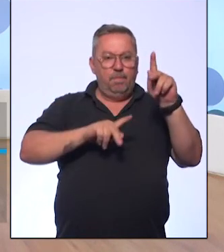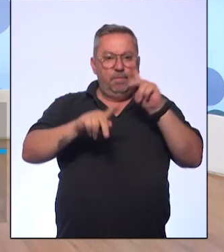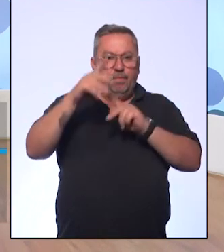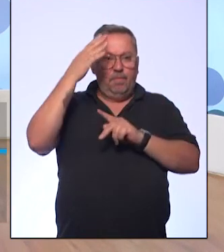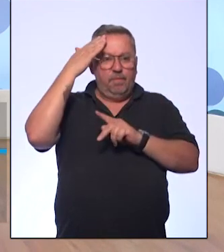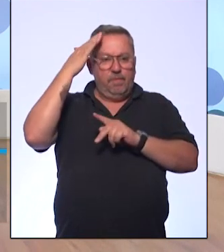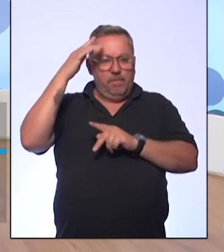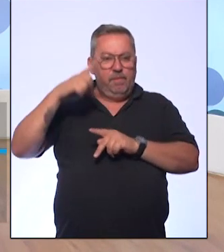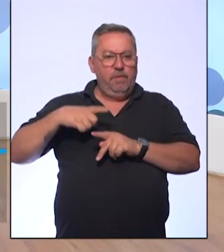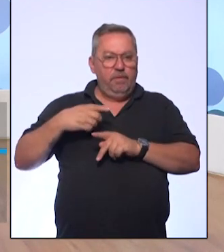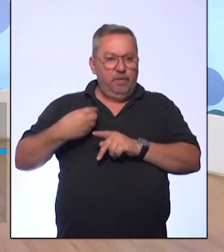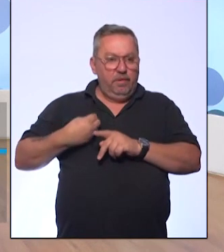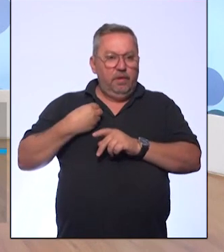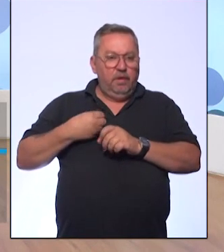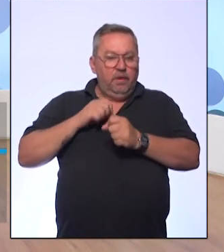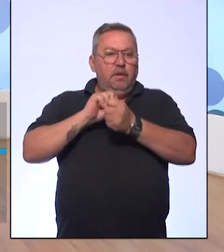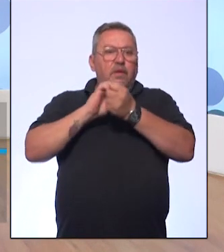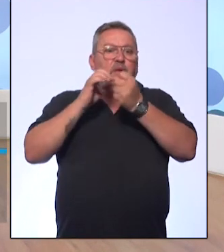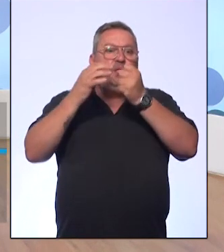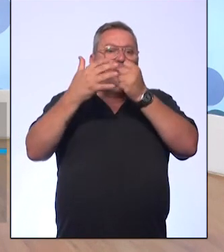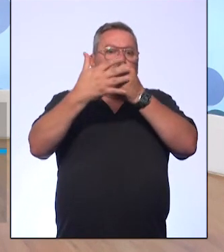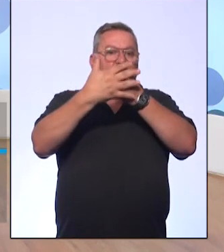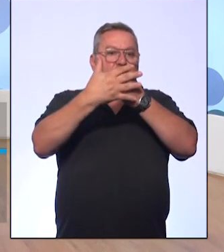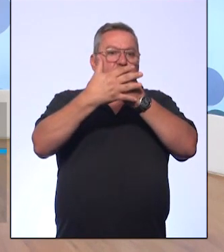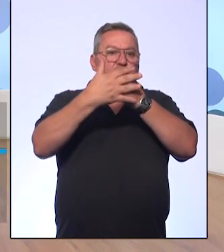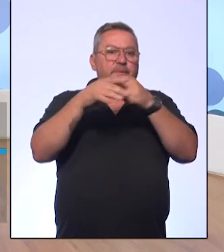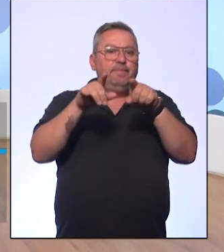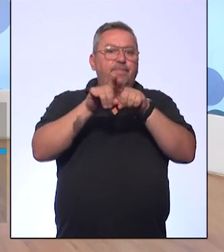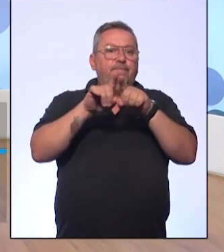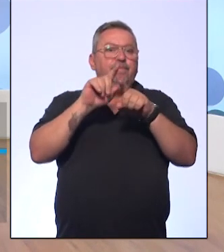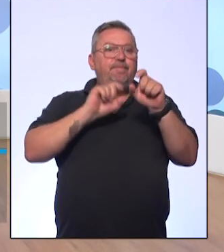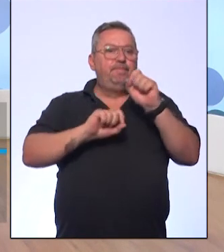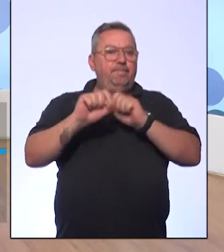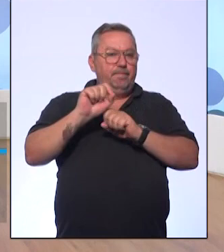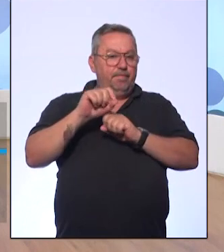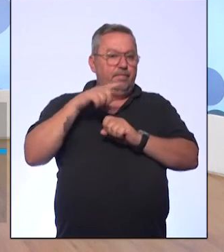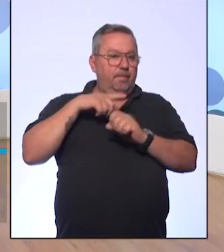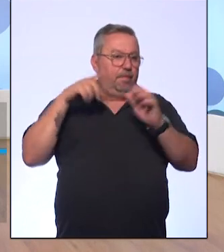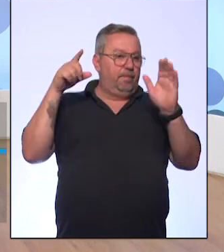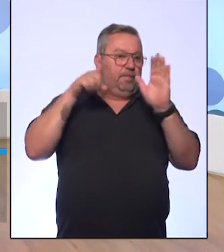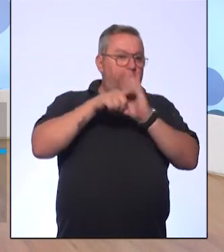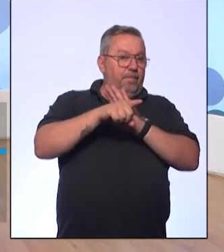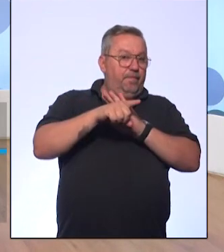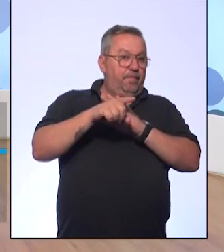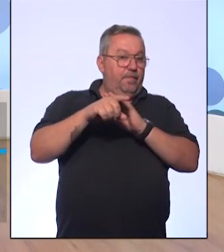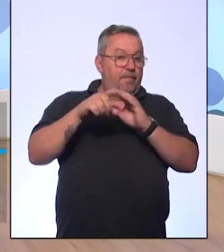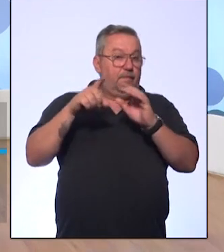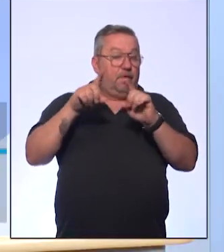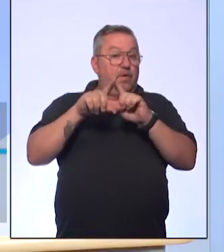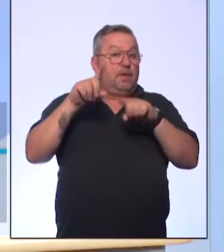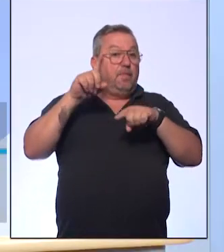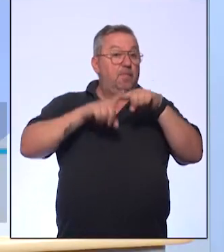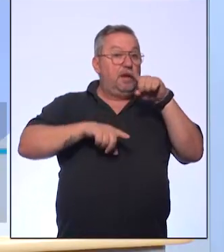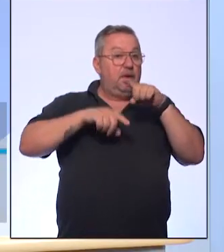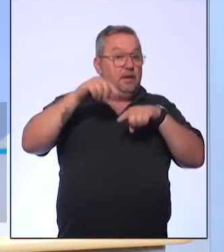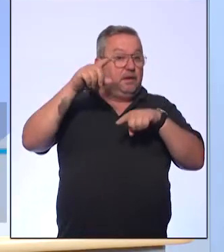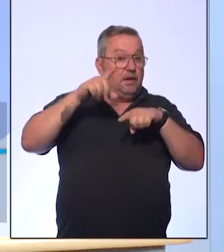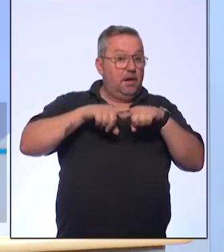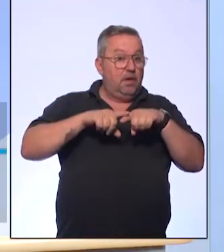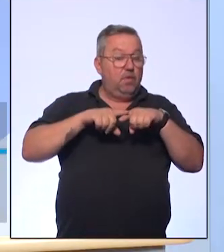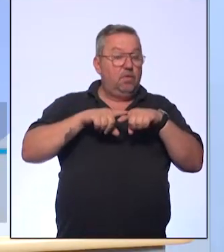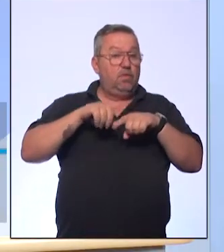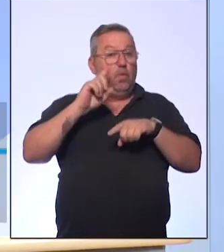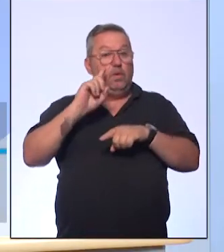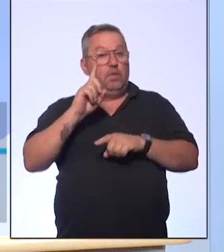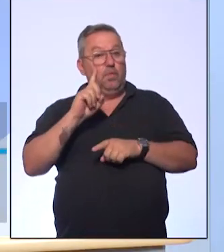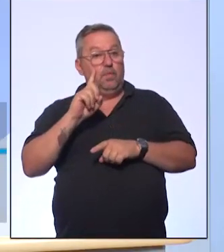da existência do coronavírus. O segundo questionamento que perguntava, esse fluxo é material ou